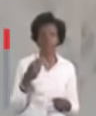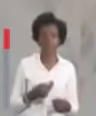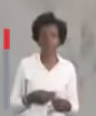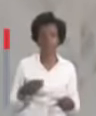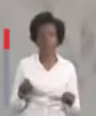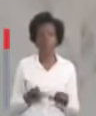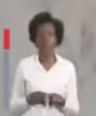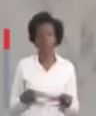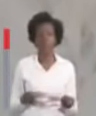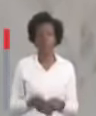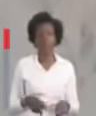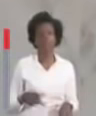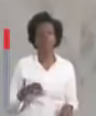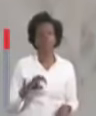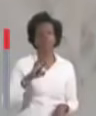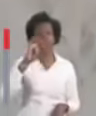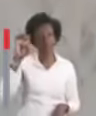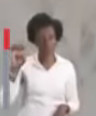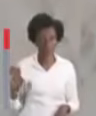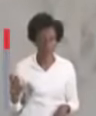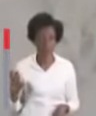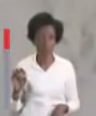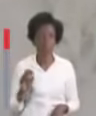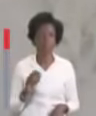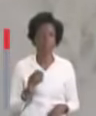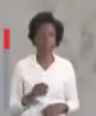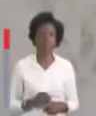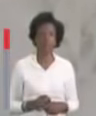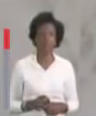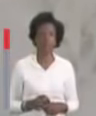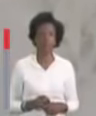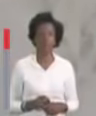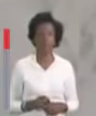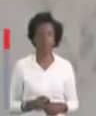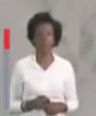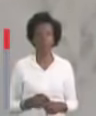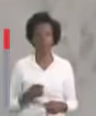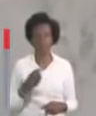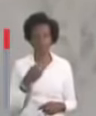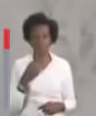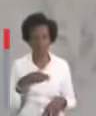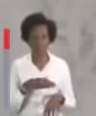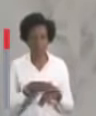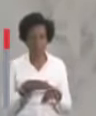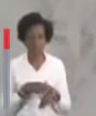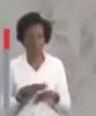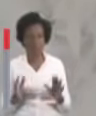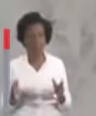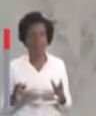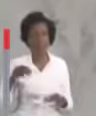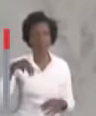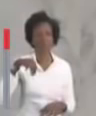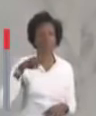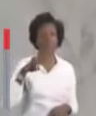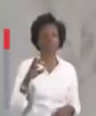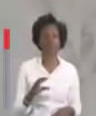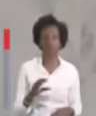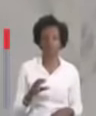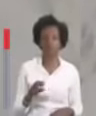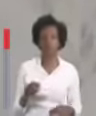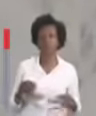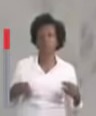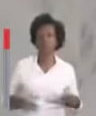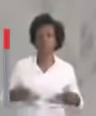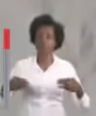mesmo da nossa rede aqui Estadual eu sou fazendo contatos com o MEC com o